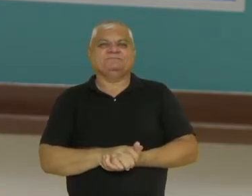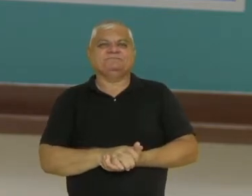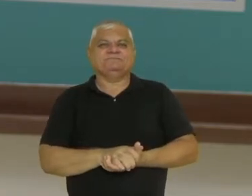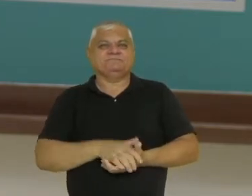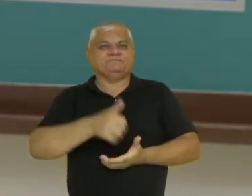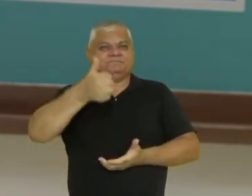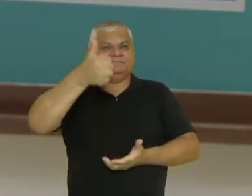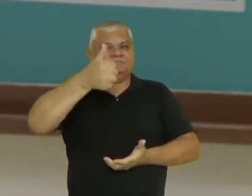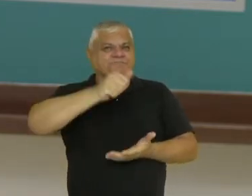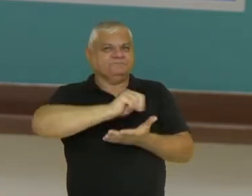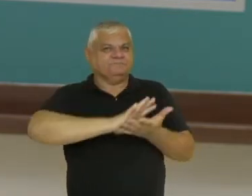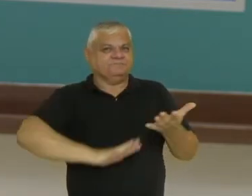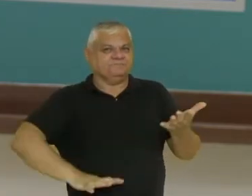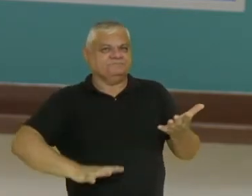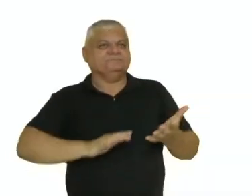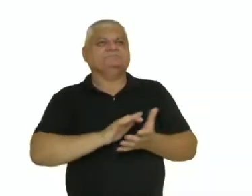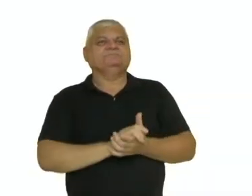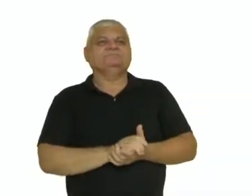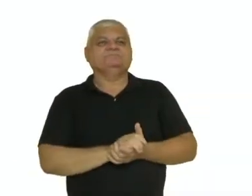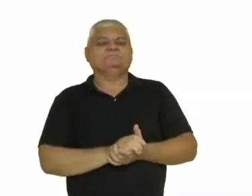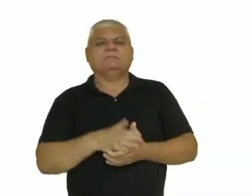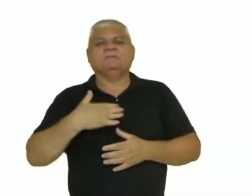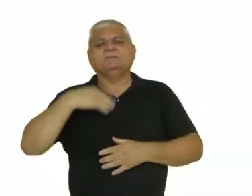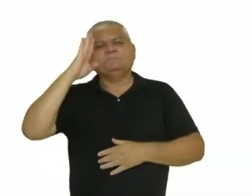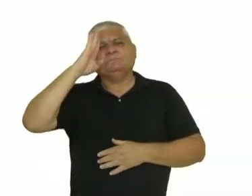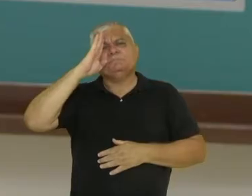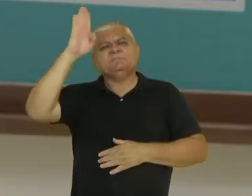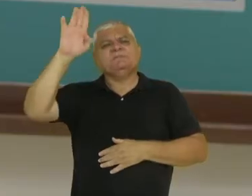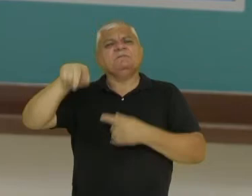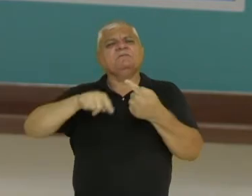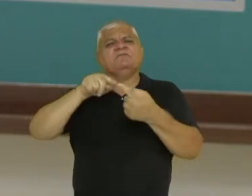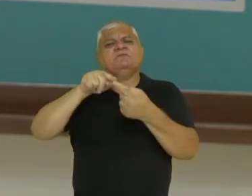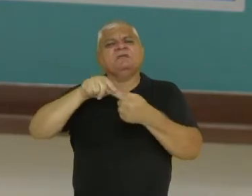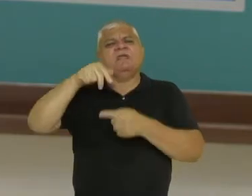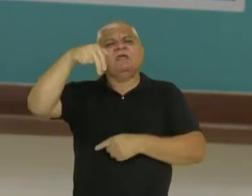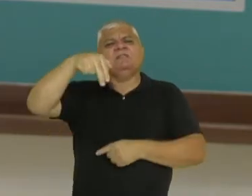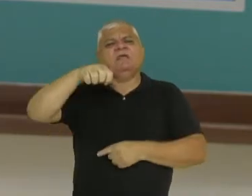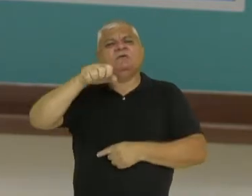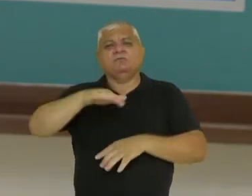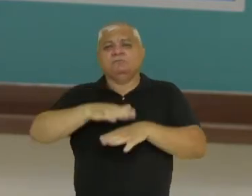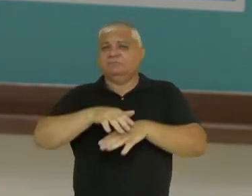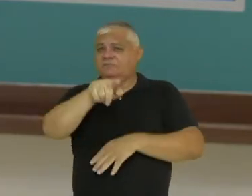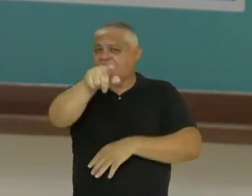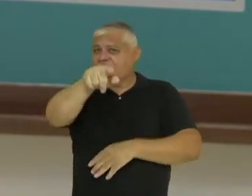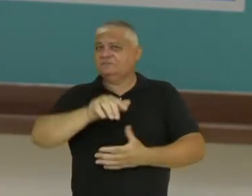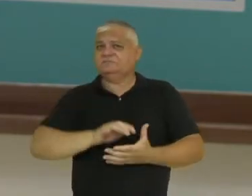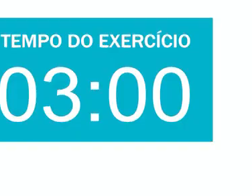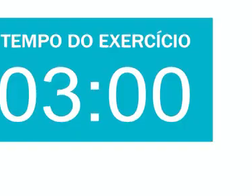Vamos fazer a atividade 1 agora? Qual a principal função dos nêutrons? Agora é com vocês.